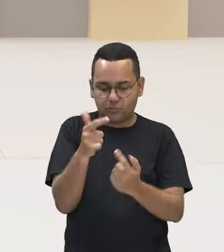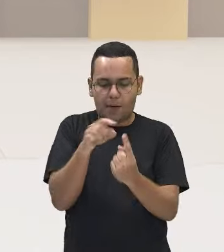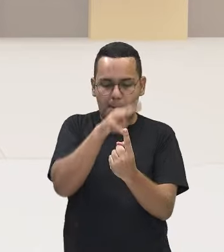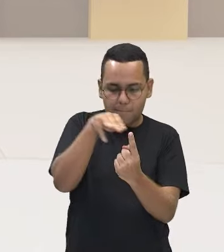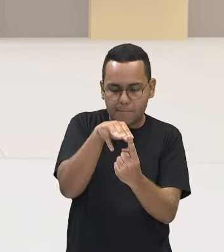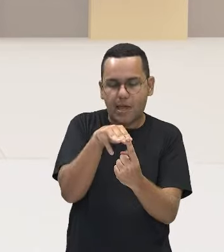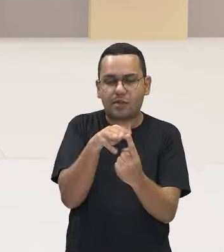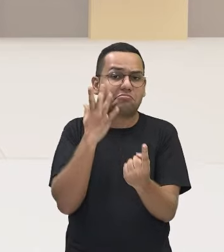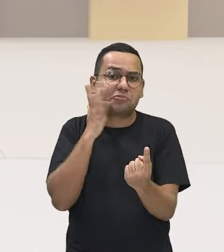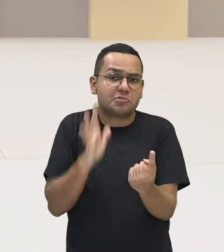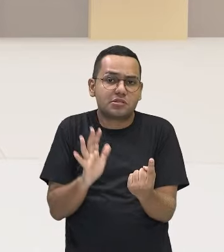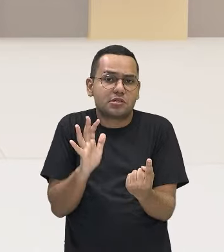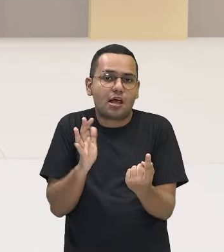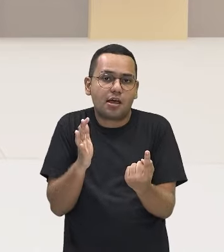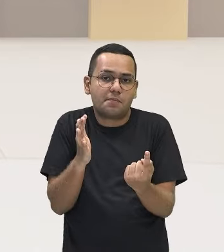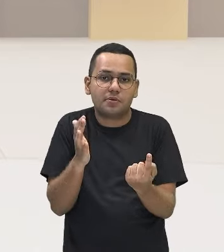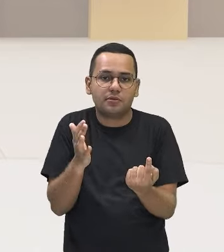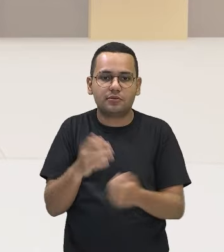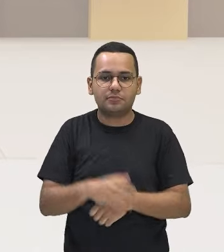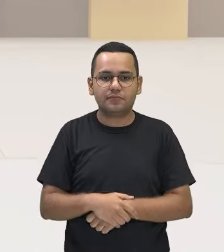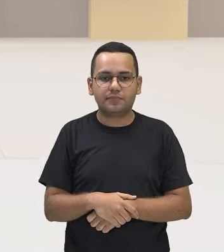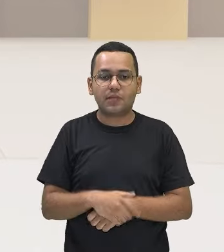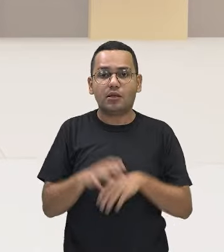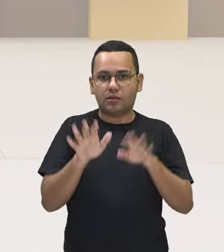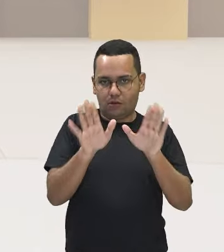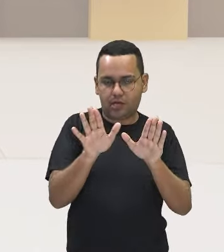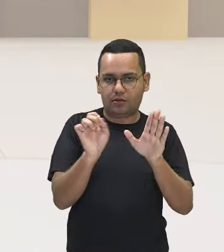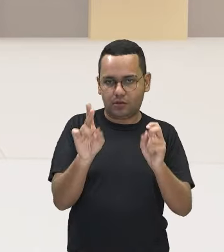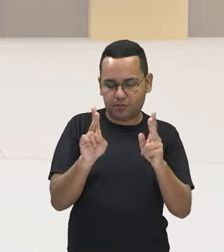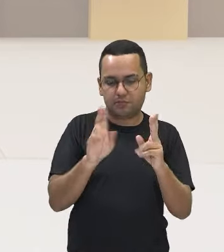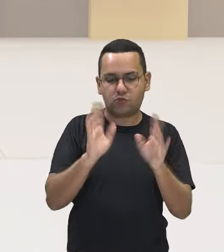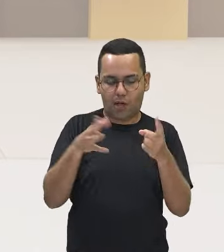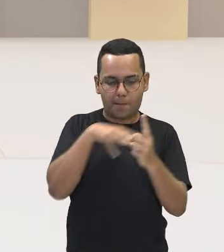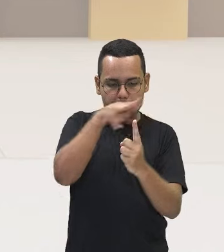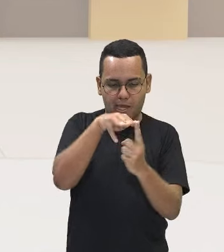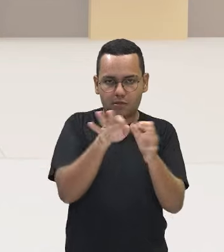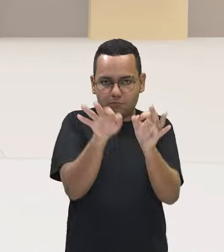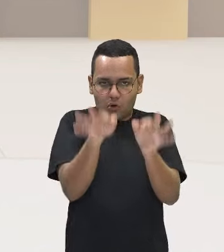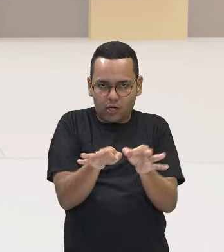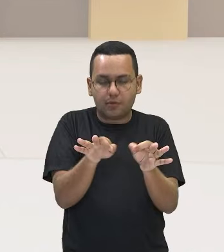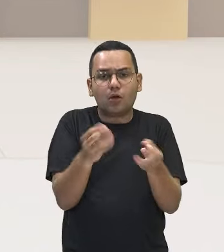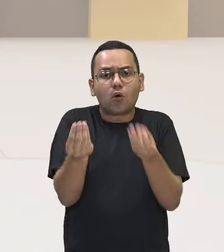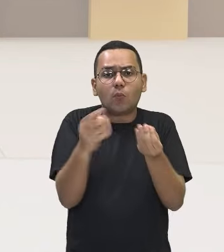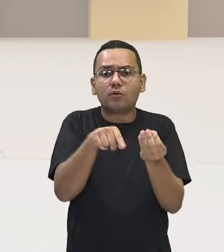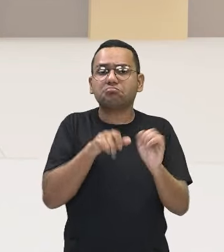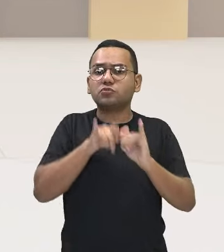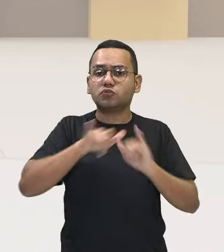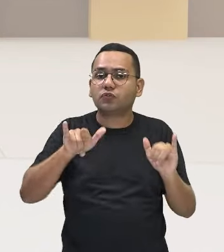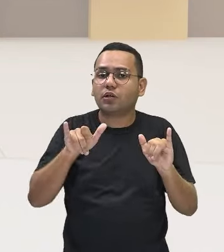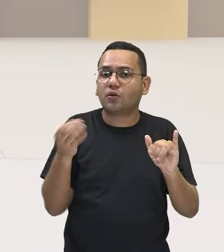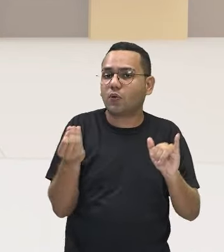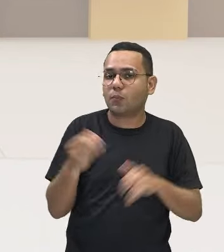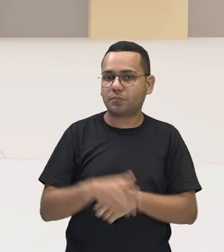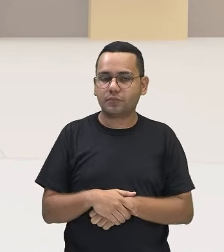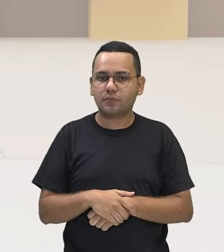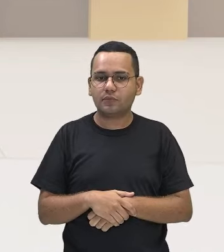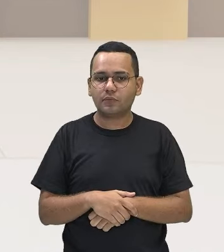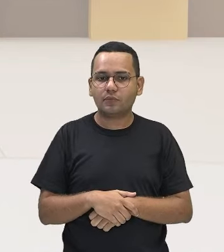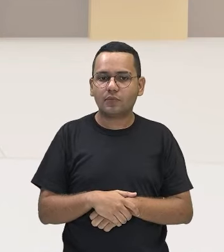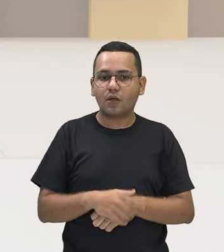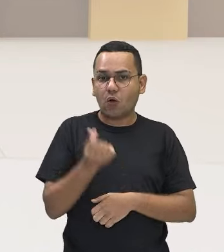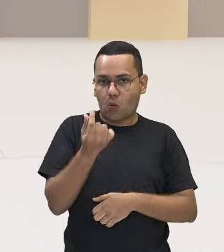Tá, já tem umas metas, aí você tem que pensar em como você vai fazer o marketing, como vai divulgar esse teu trabalho. Isso. Qual é o orçamento que você